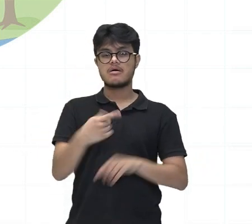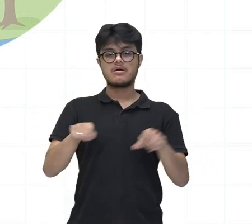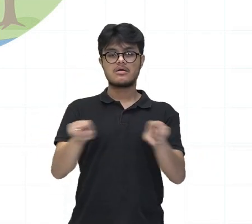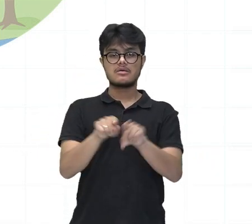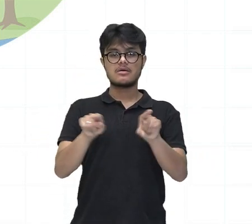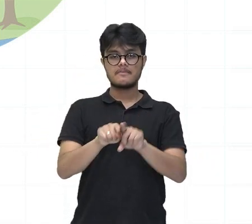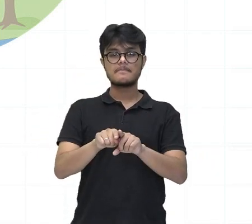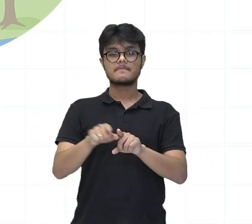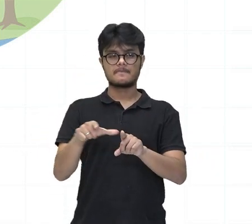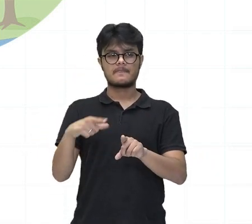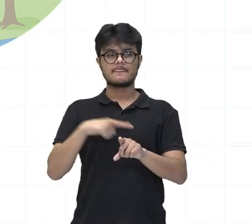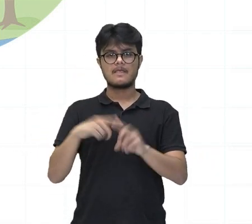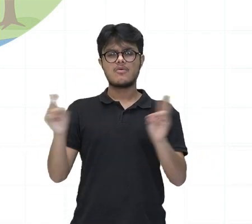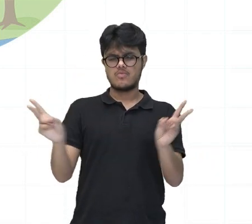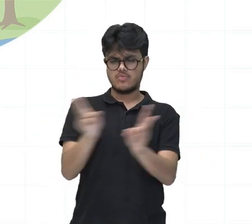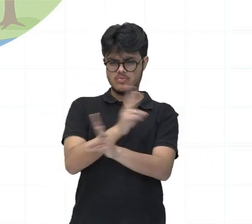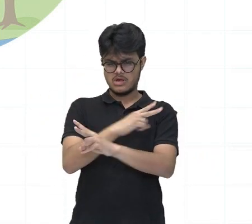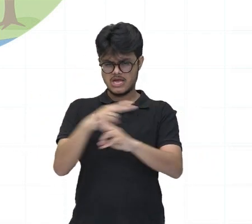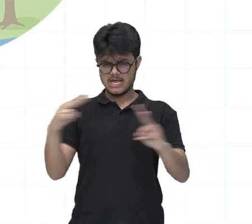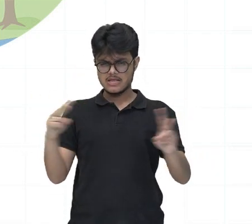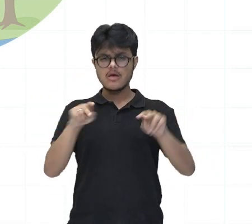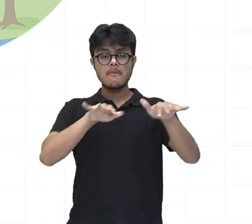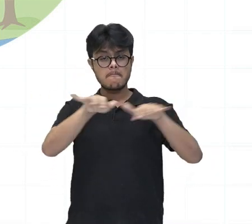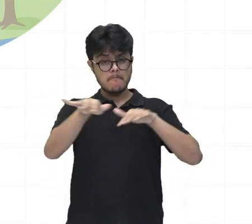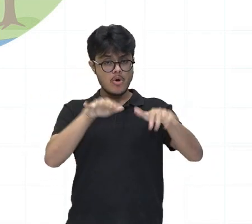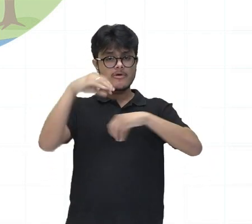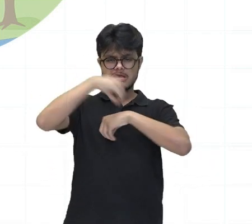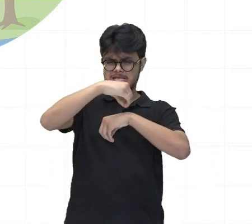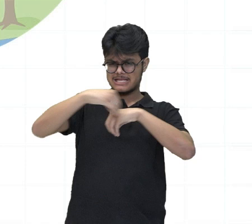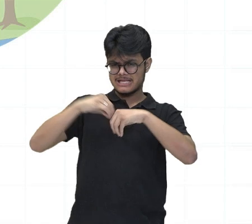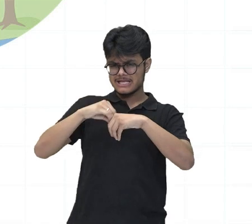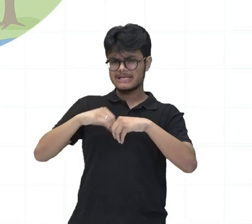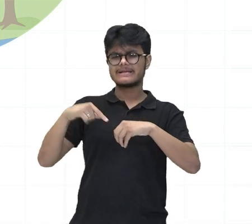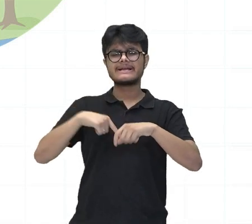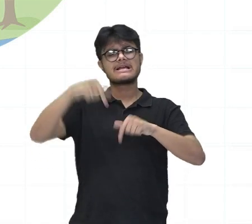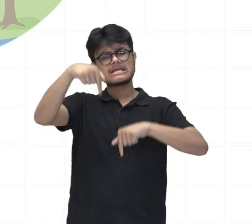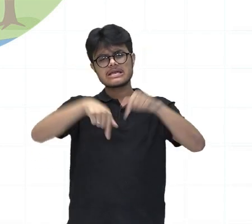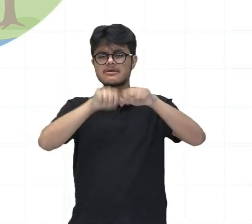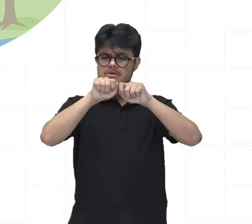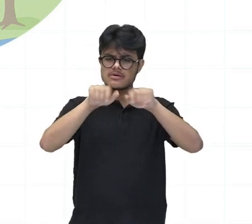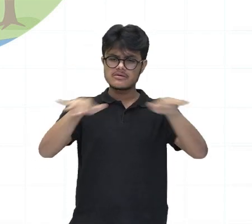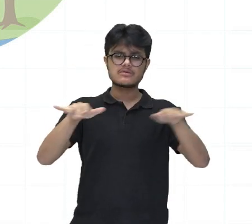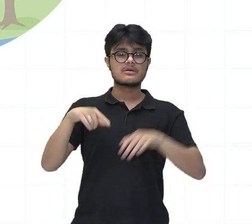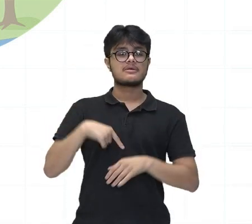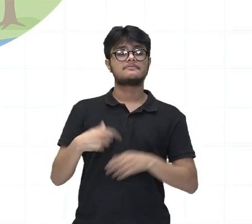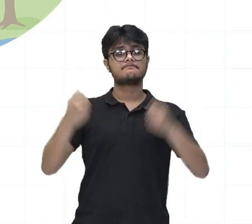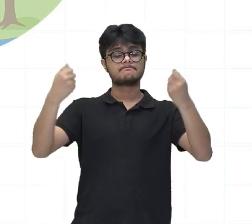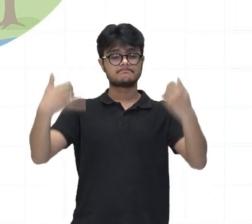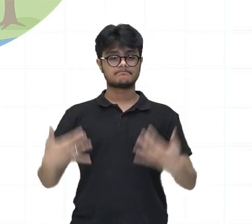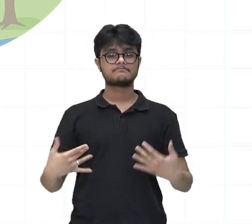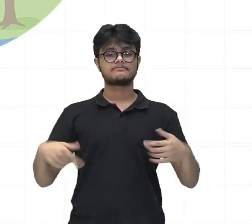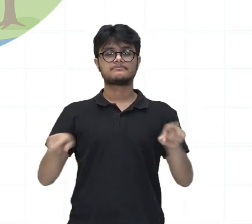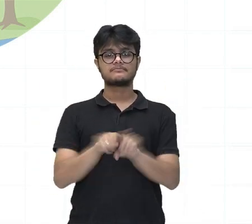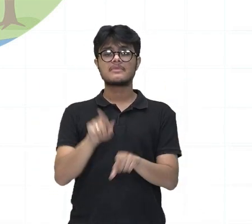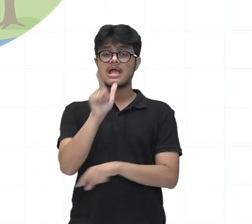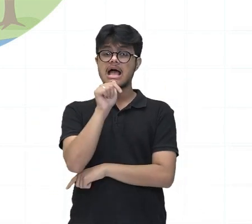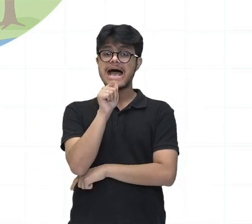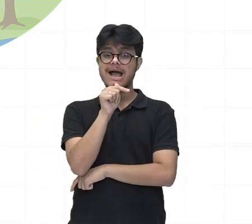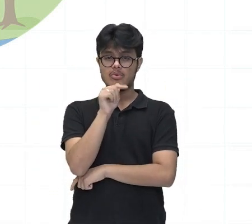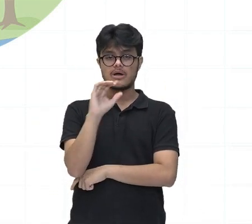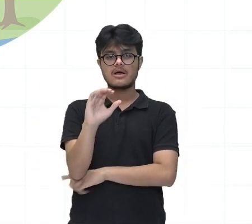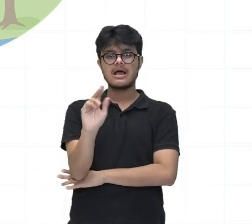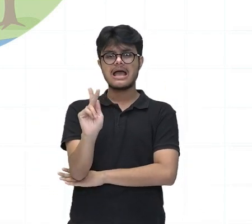convecção, também pela movimentação dessas substâncias, no caso aí nós estamos falando da água,